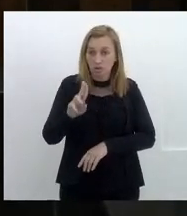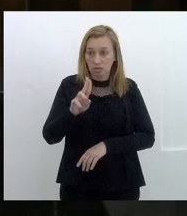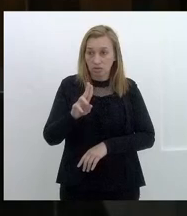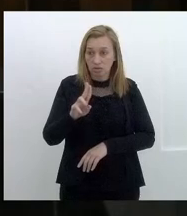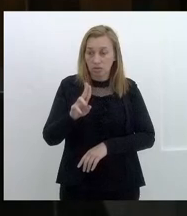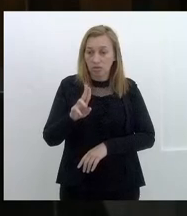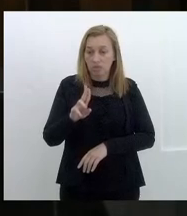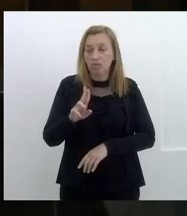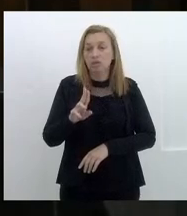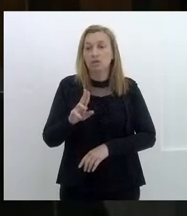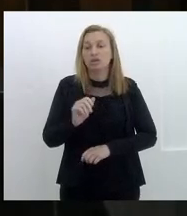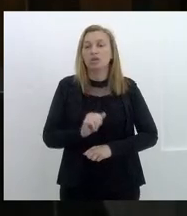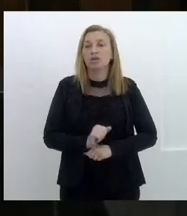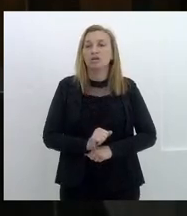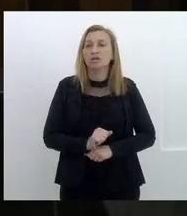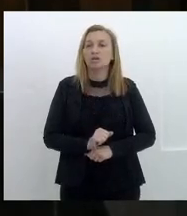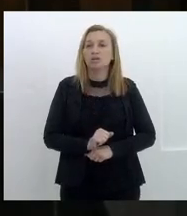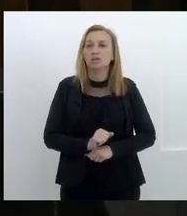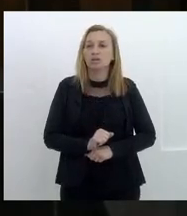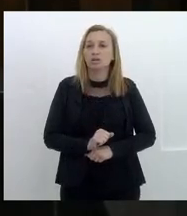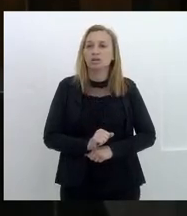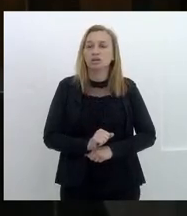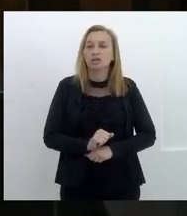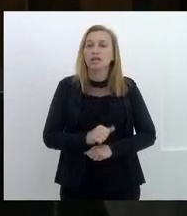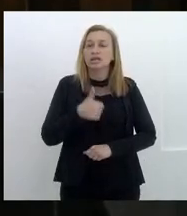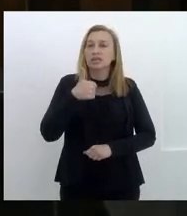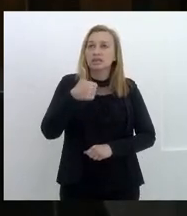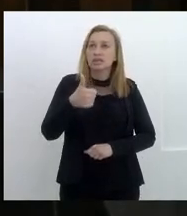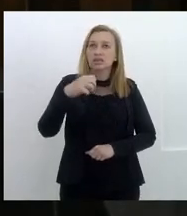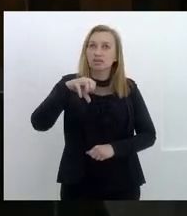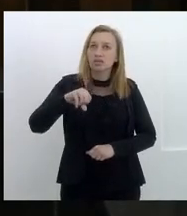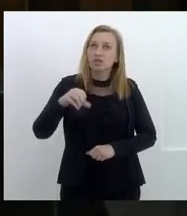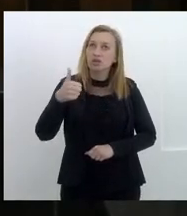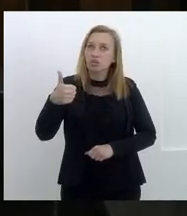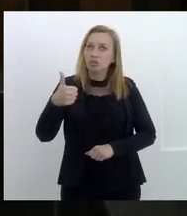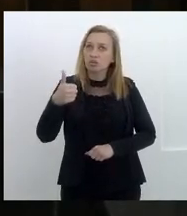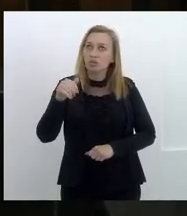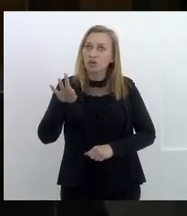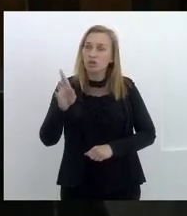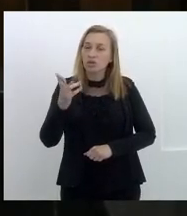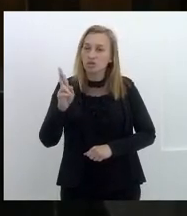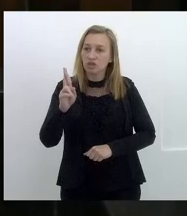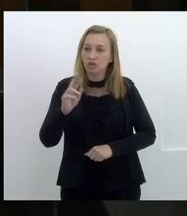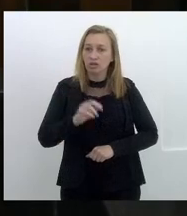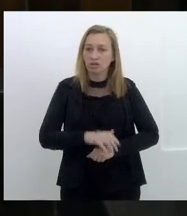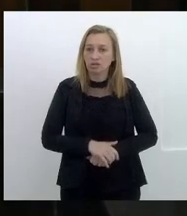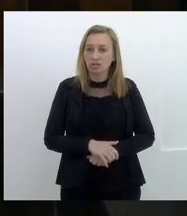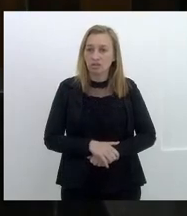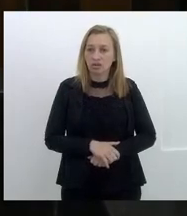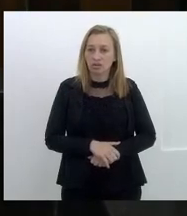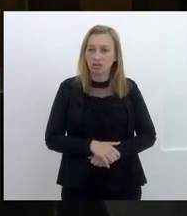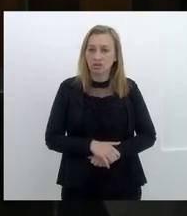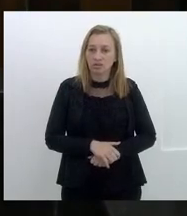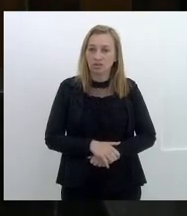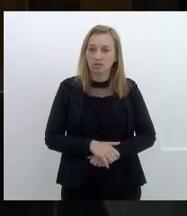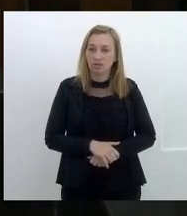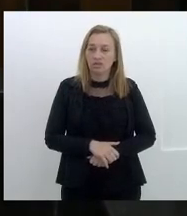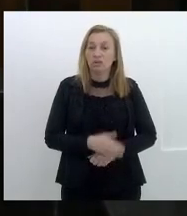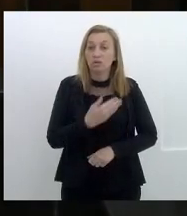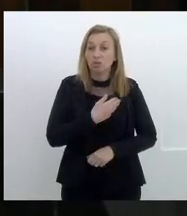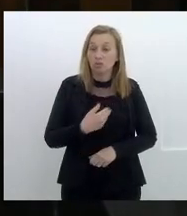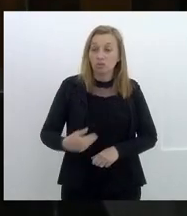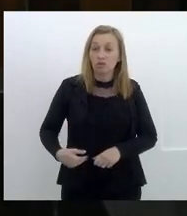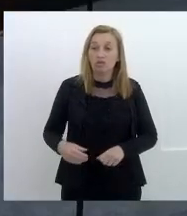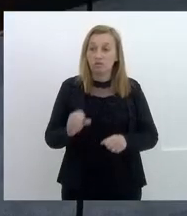presidente Sérgio Aureliano é de 191 milhões de reais e com as tratativas que o